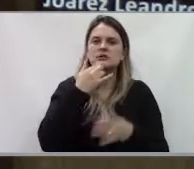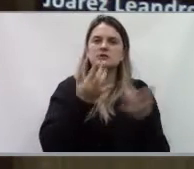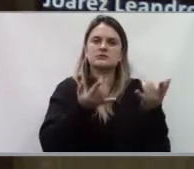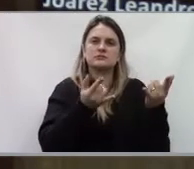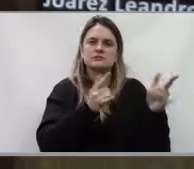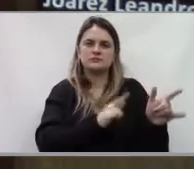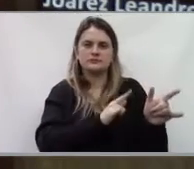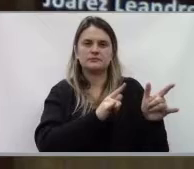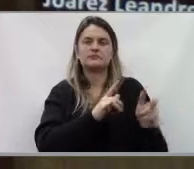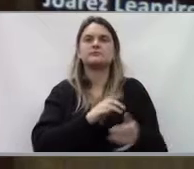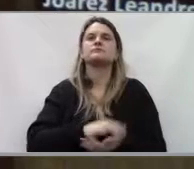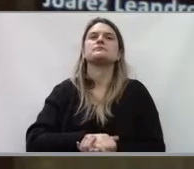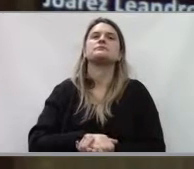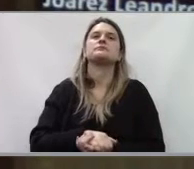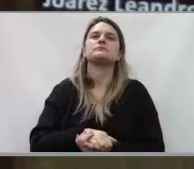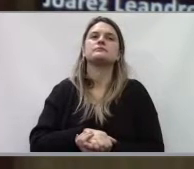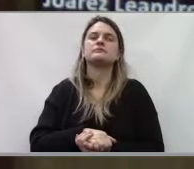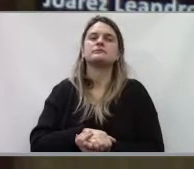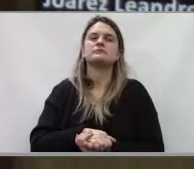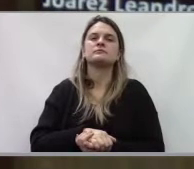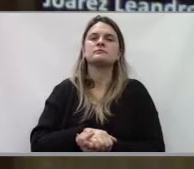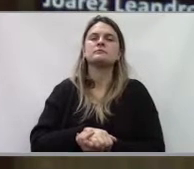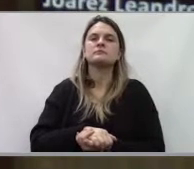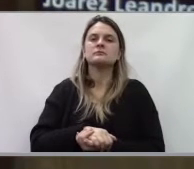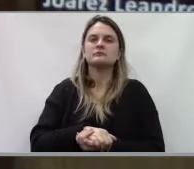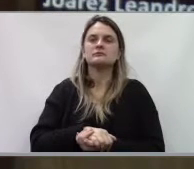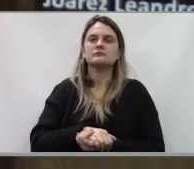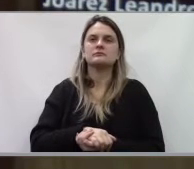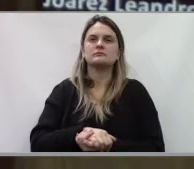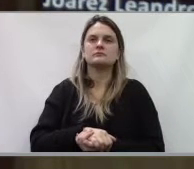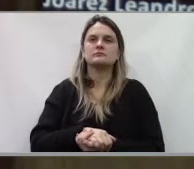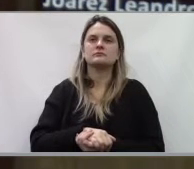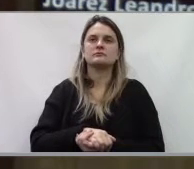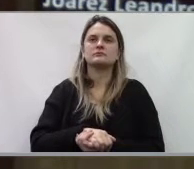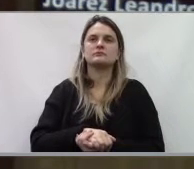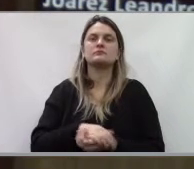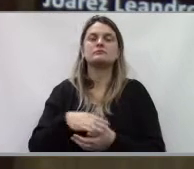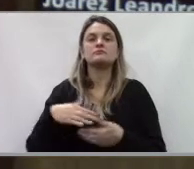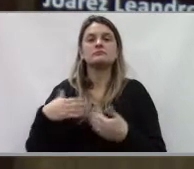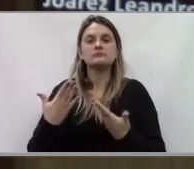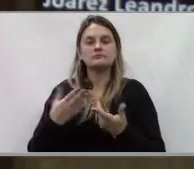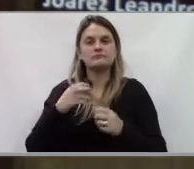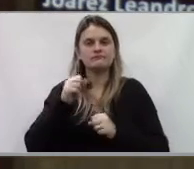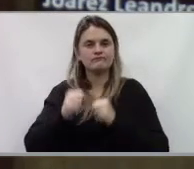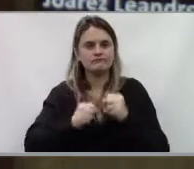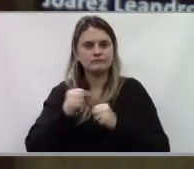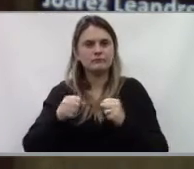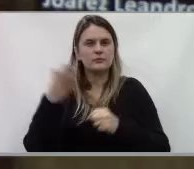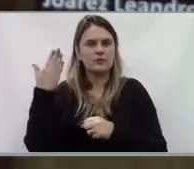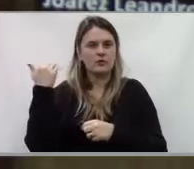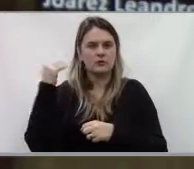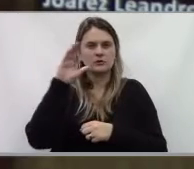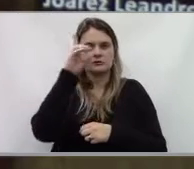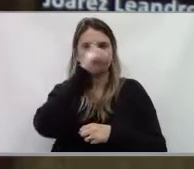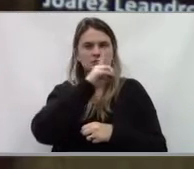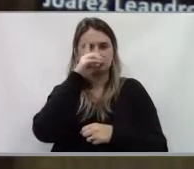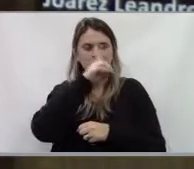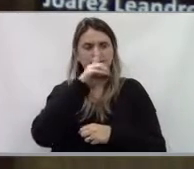Isto. Exploração Sexual Infantil. Combate à Exploração Sexual Infantil. E esta corrida, né, de